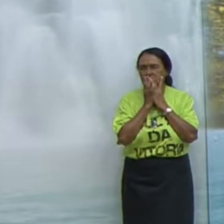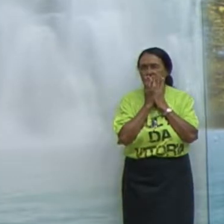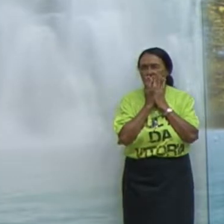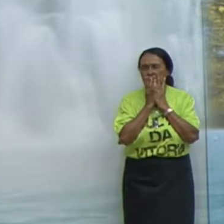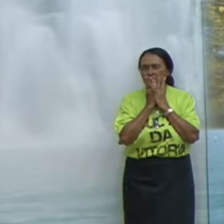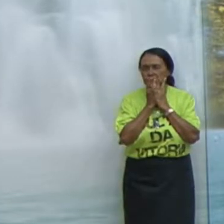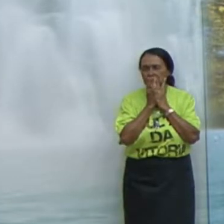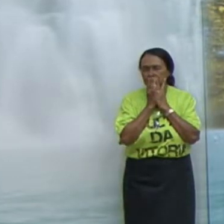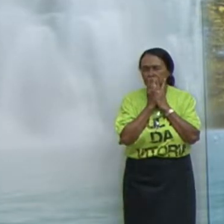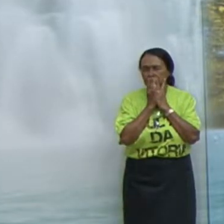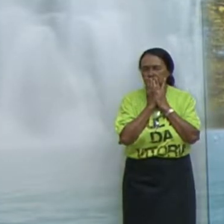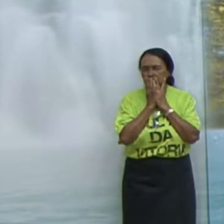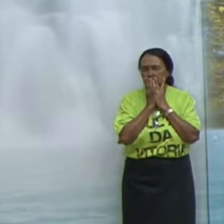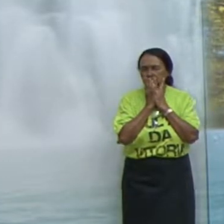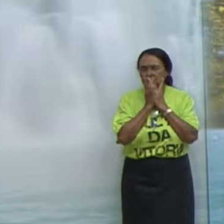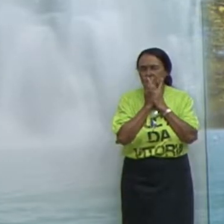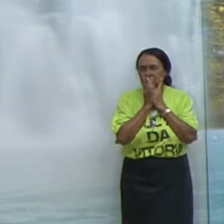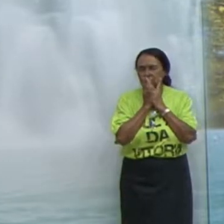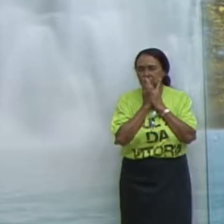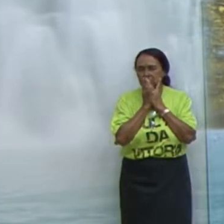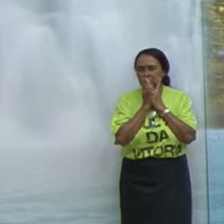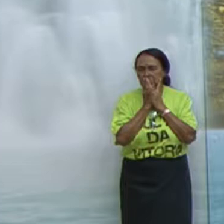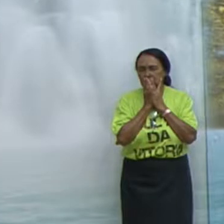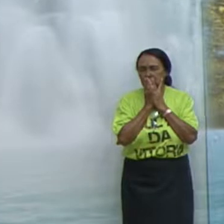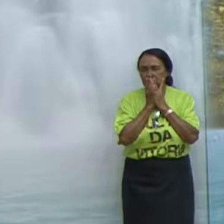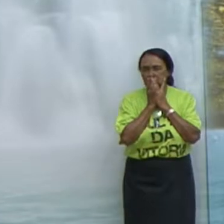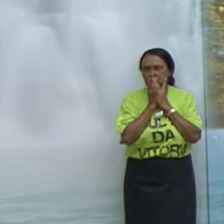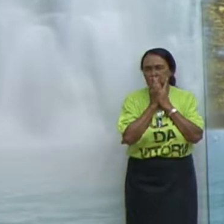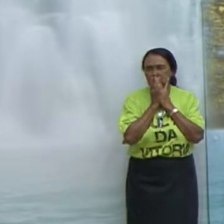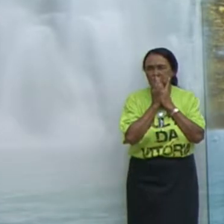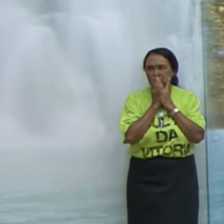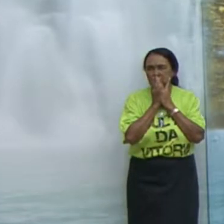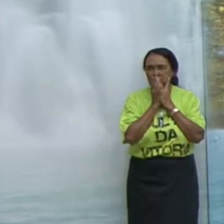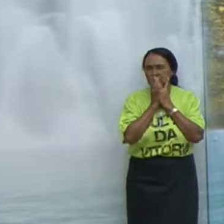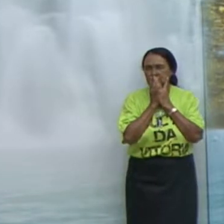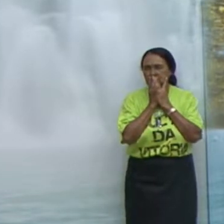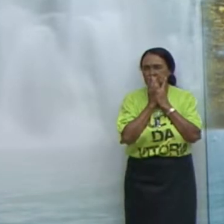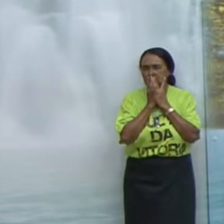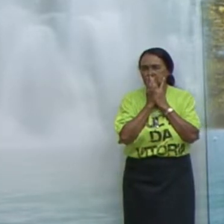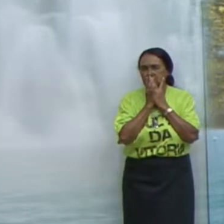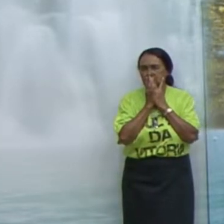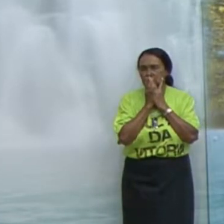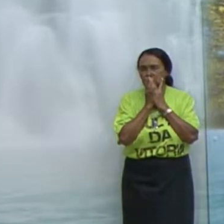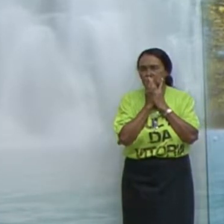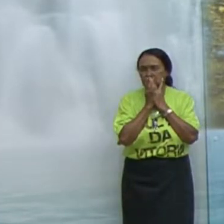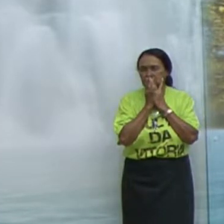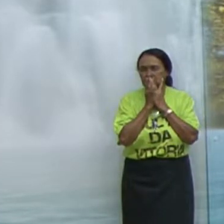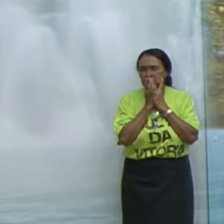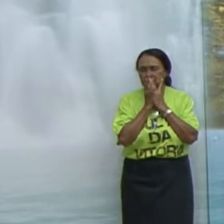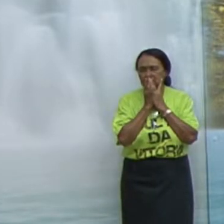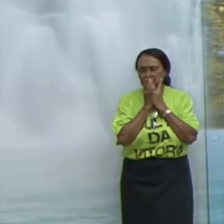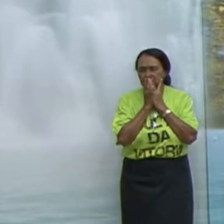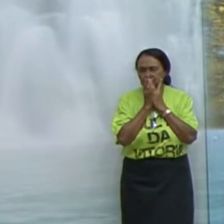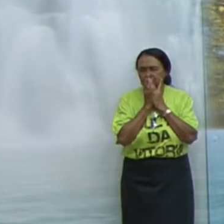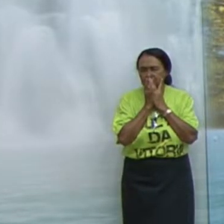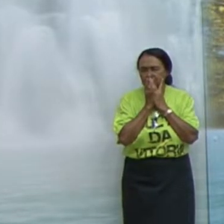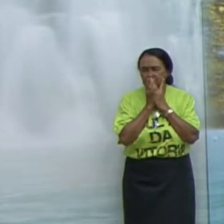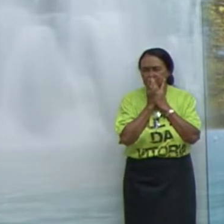as mãos sobre os enfermos e os curarão.